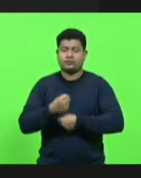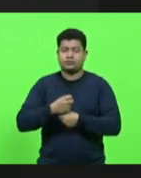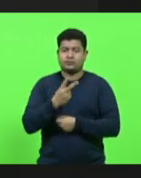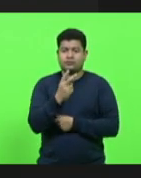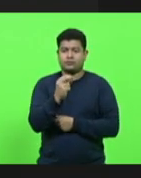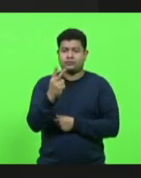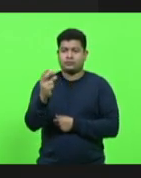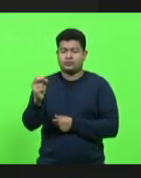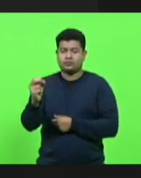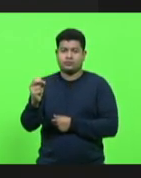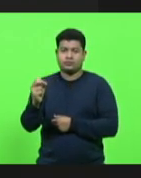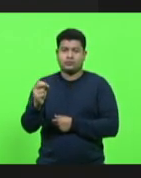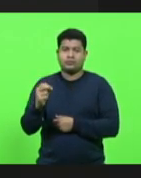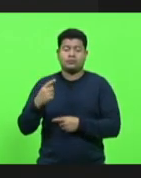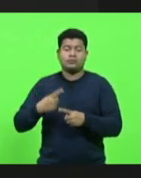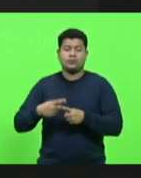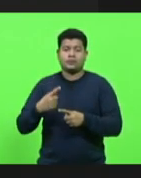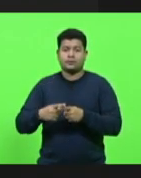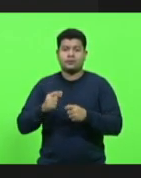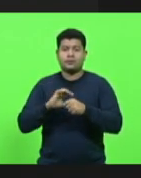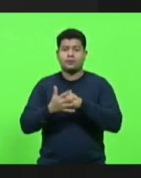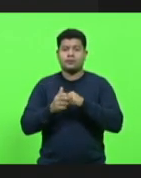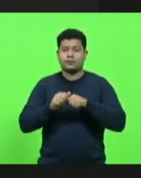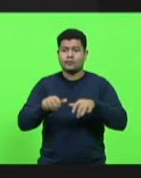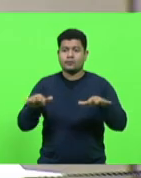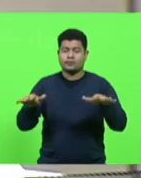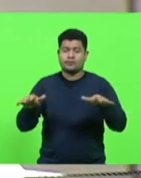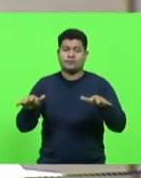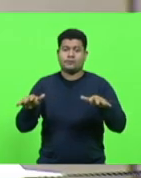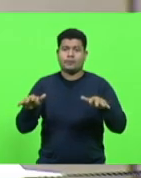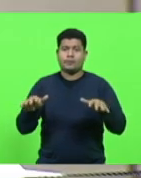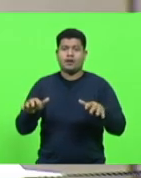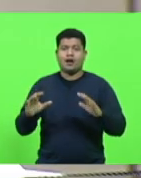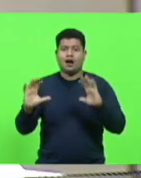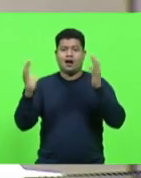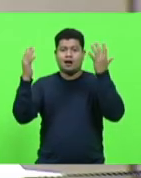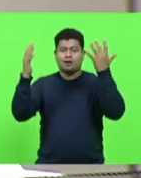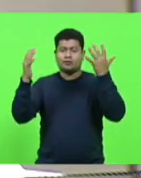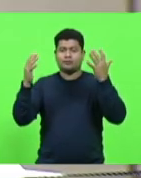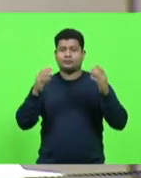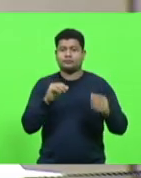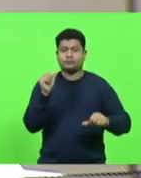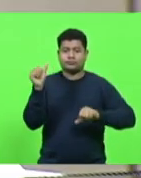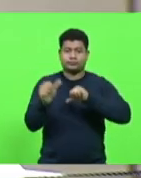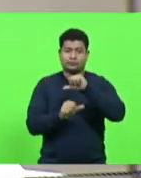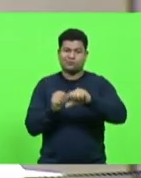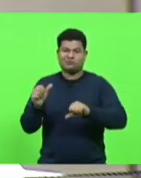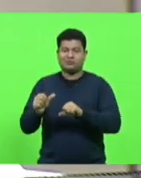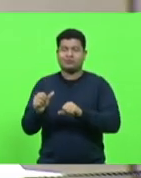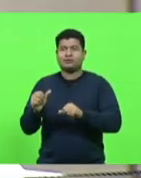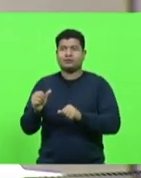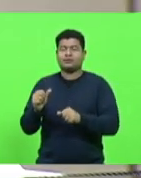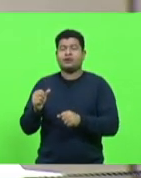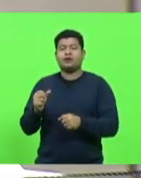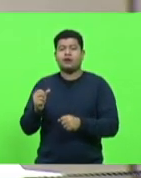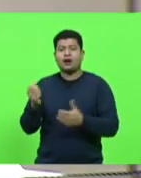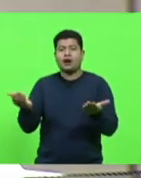que, em função da pandemia, as comemorações foram transferidas para o corrente ano.